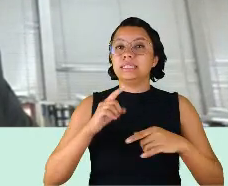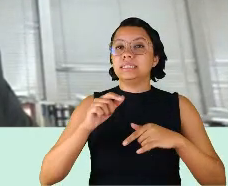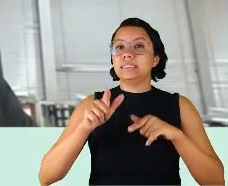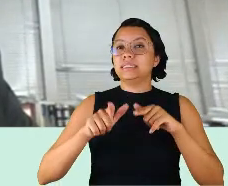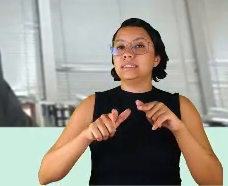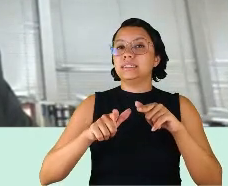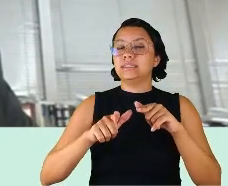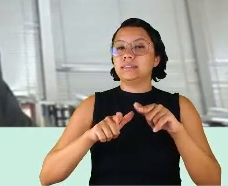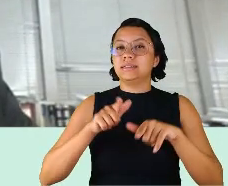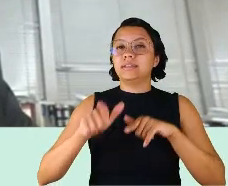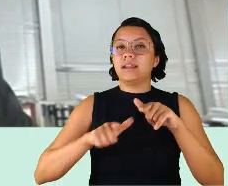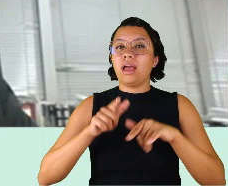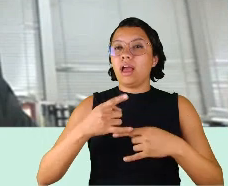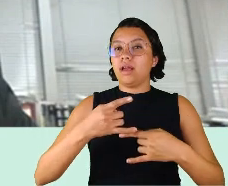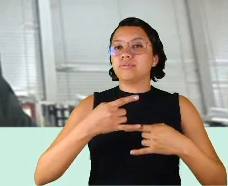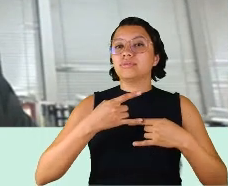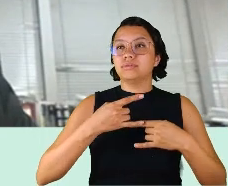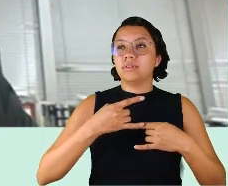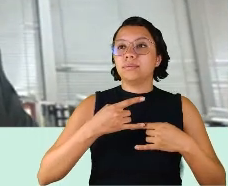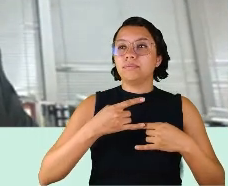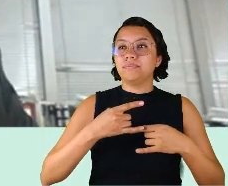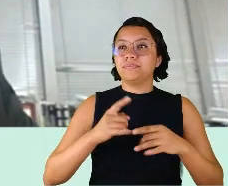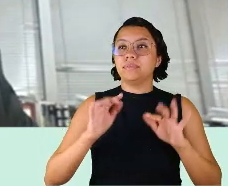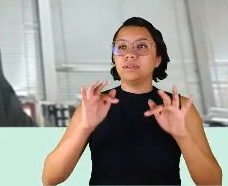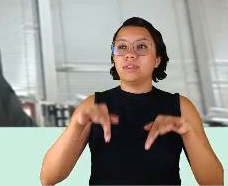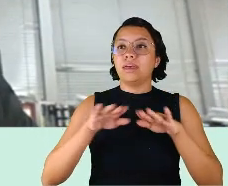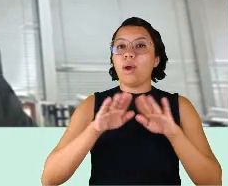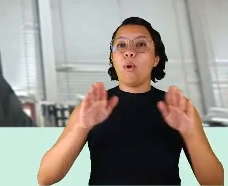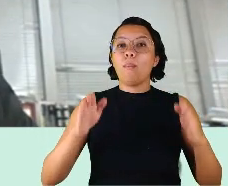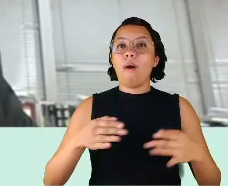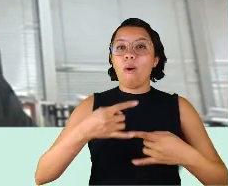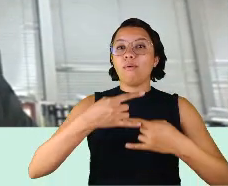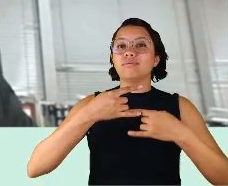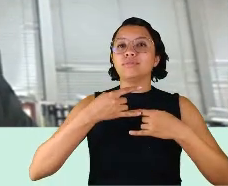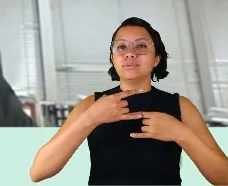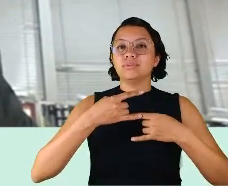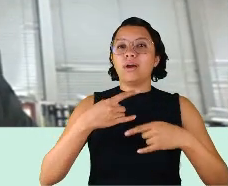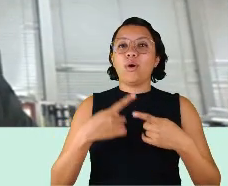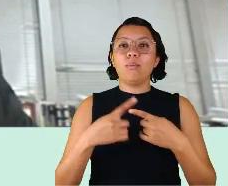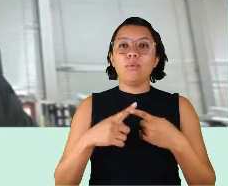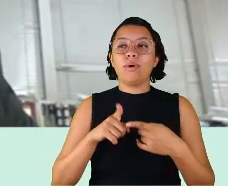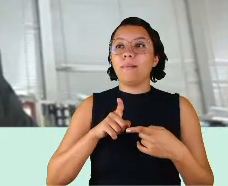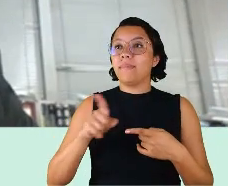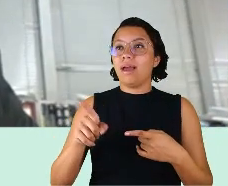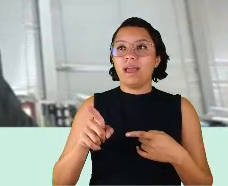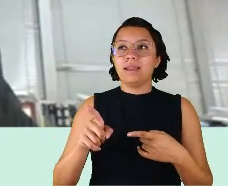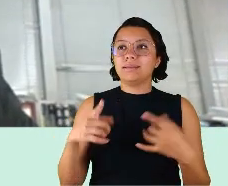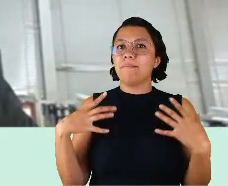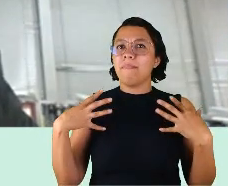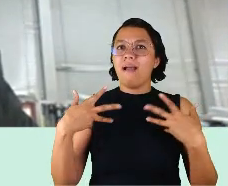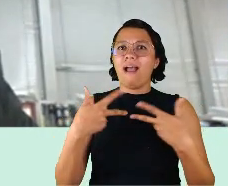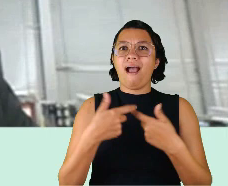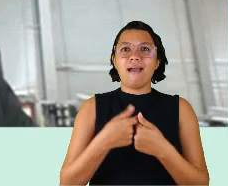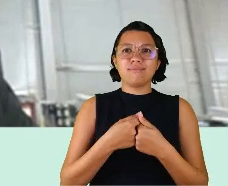esse teletrabalho, né, e que acabe o balcão virtual, porque para eles é uma maravilha isso, ele do